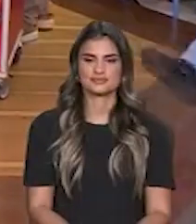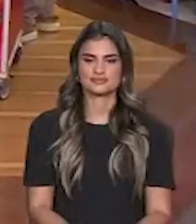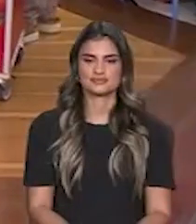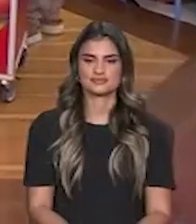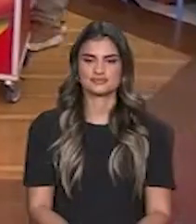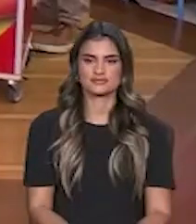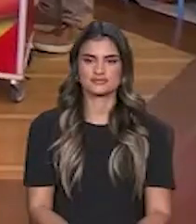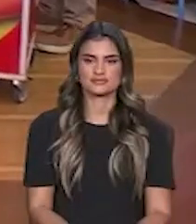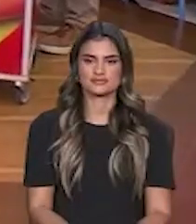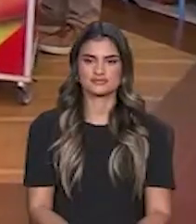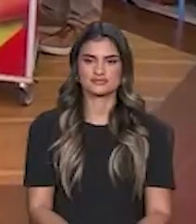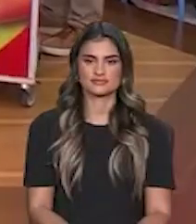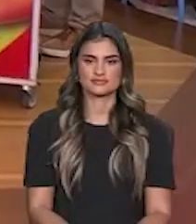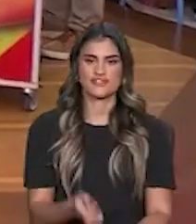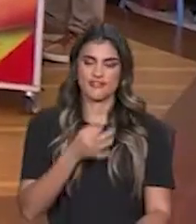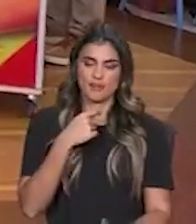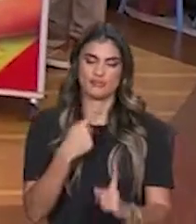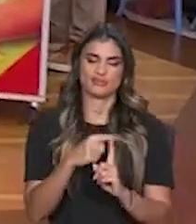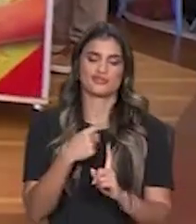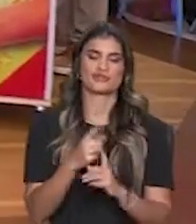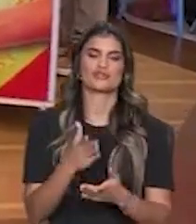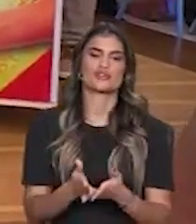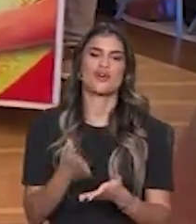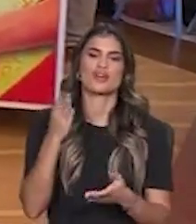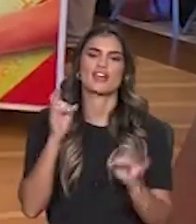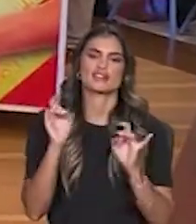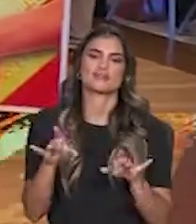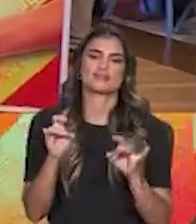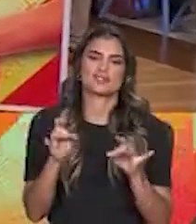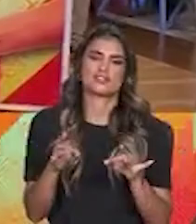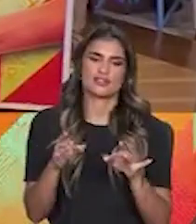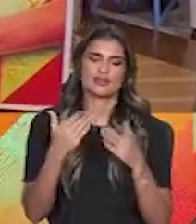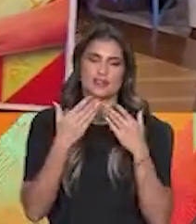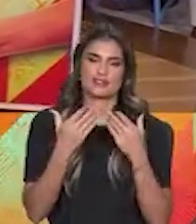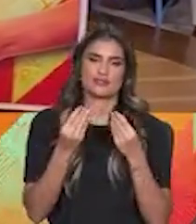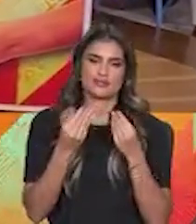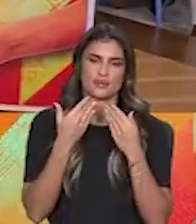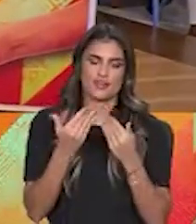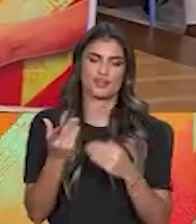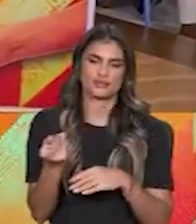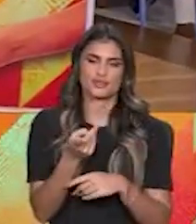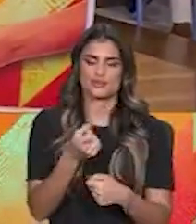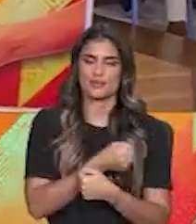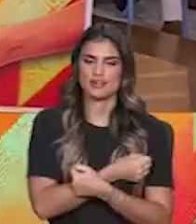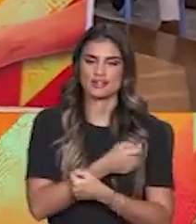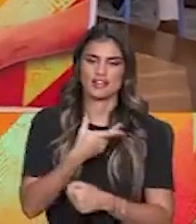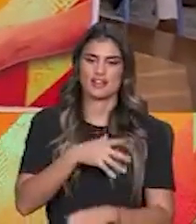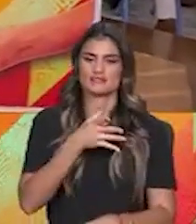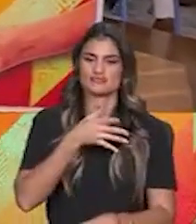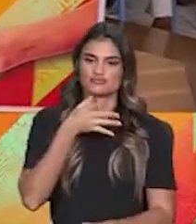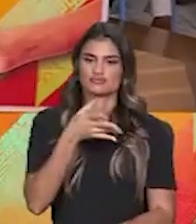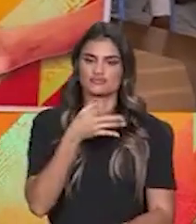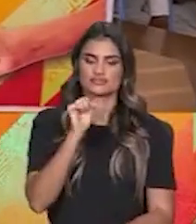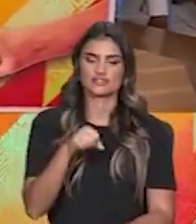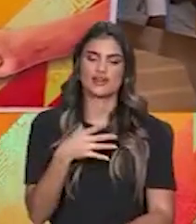Chega de elogio! O que é que se passa? Um abraço, muito obrigado aos dois. Quer retribuir? Sim,